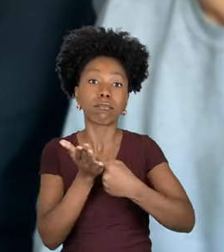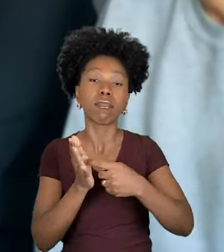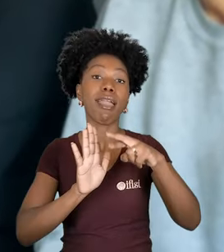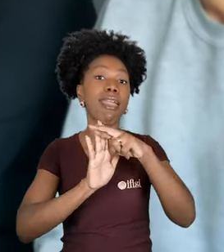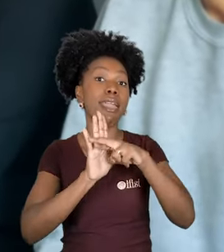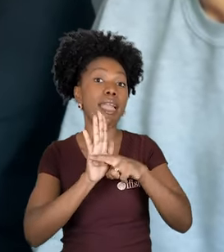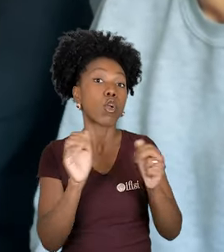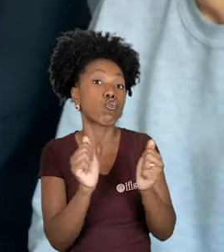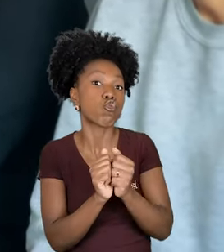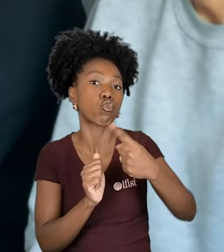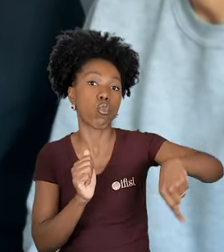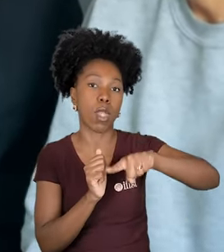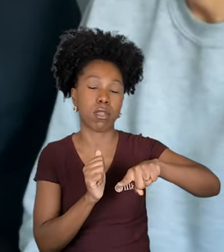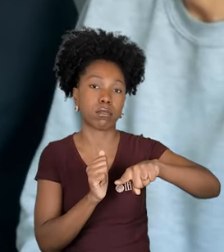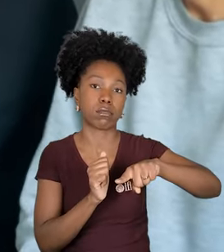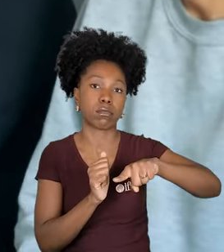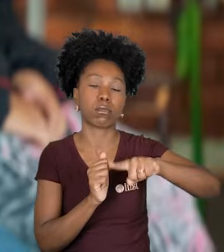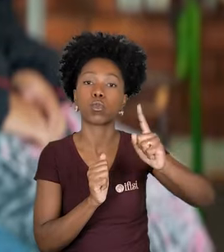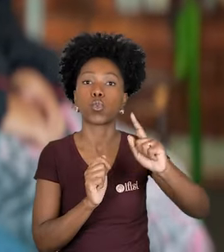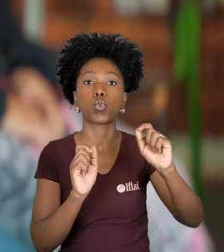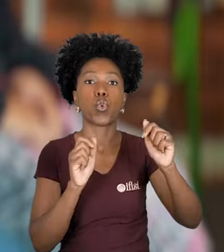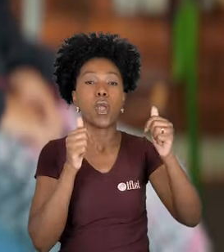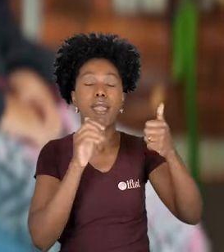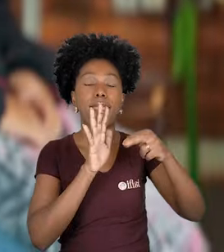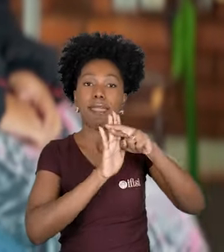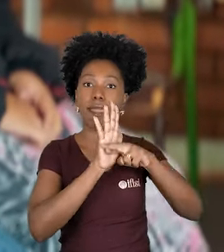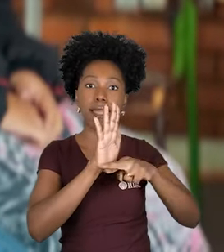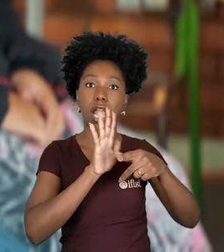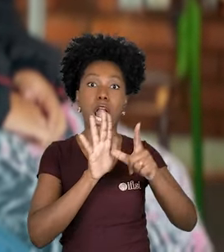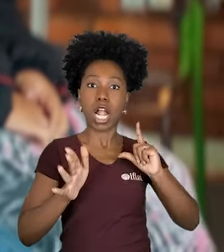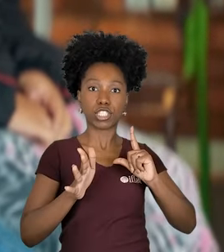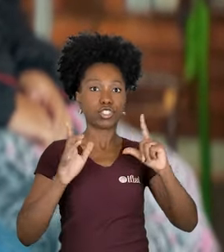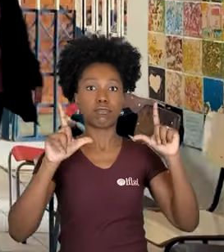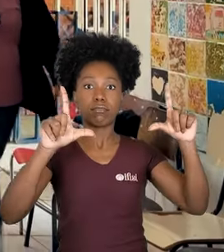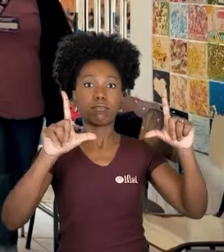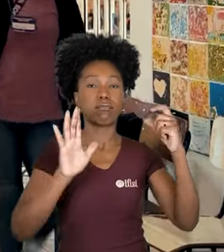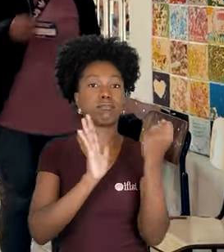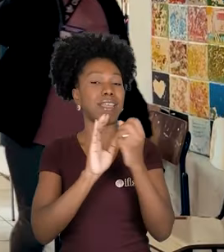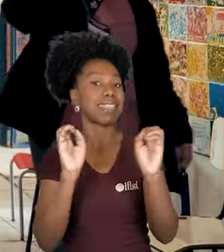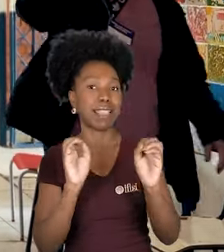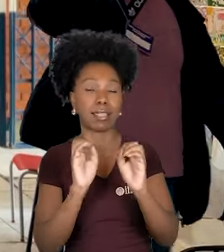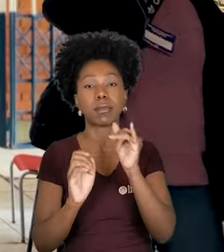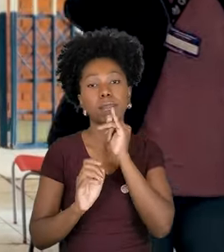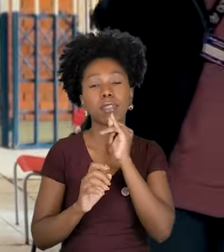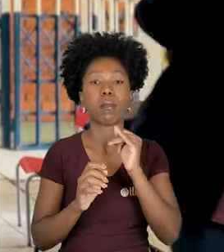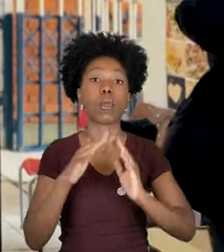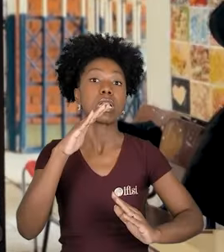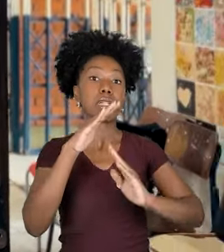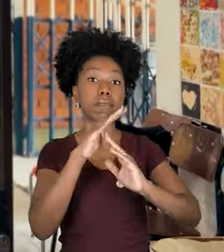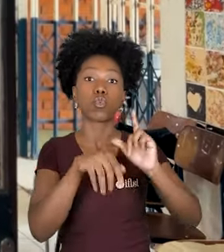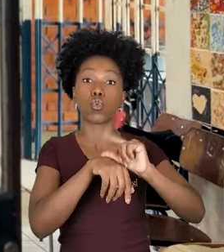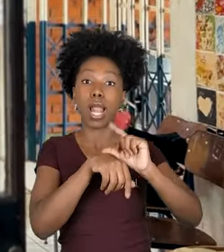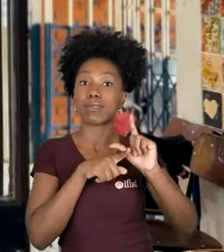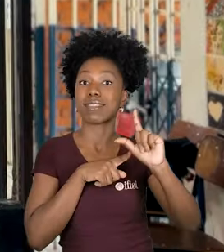estabelecer e combinar as regras de maneira coletiva. Então, assim, a gente não colocou nenhum cartaz de regra antes de combinar com ela. Então, assim, ah, vai ter horário limite de sair das